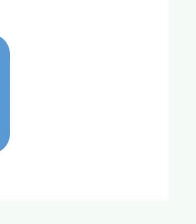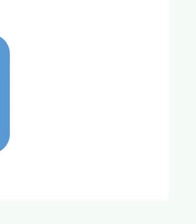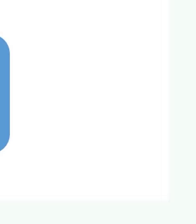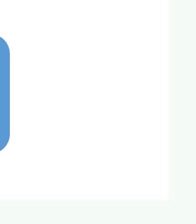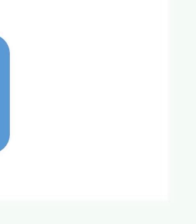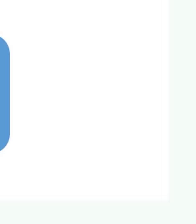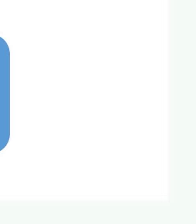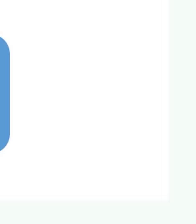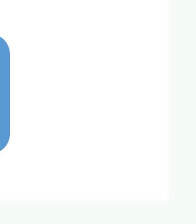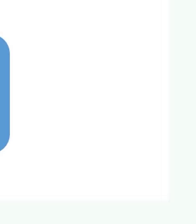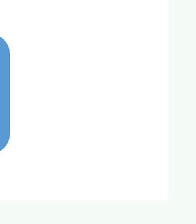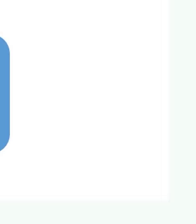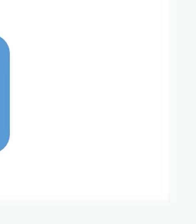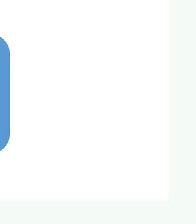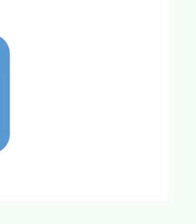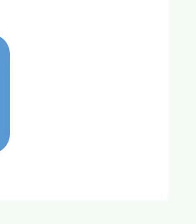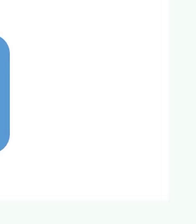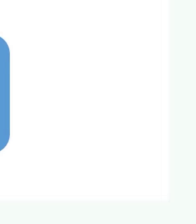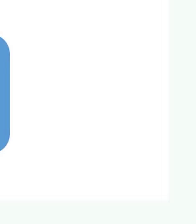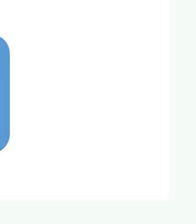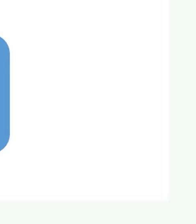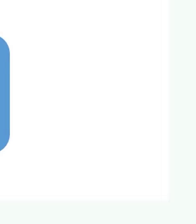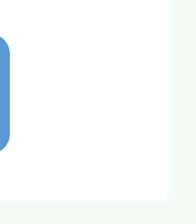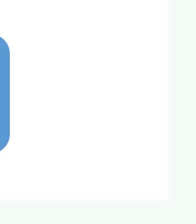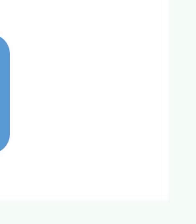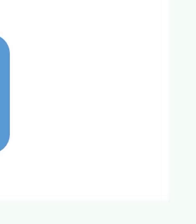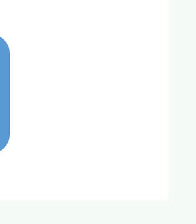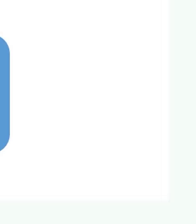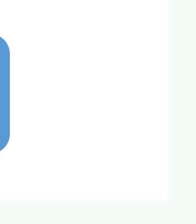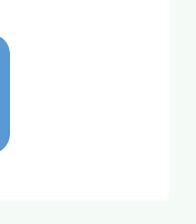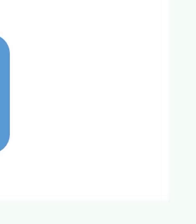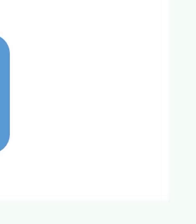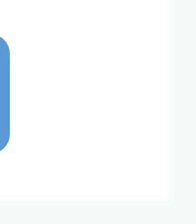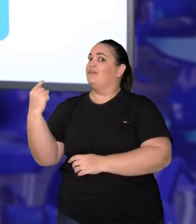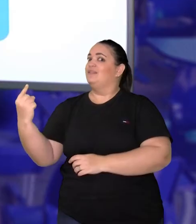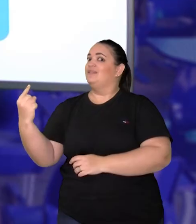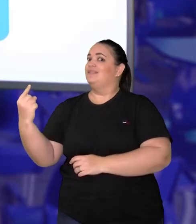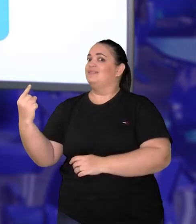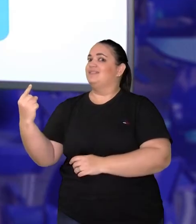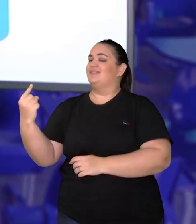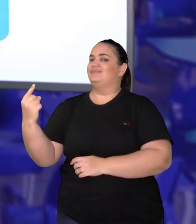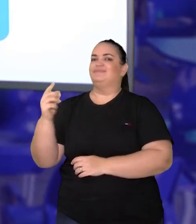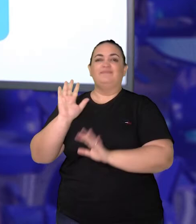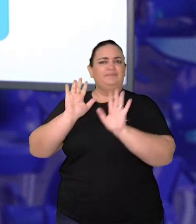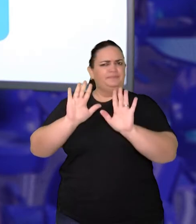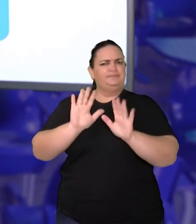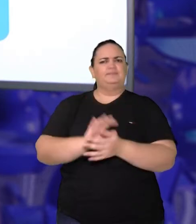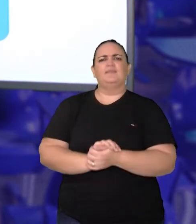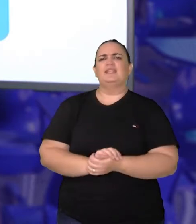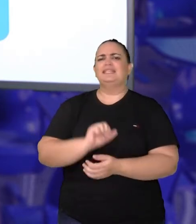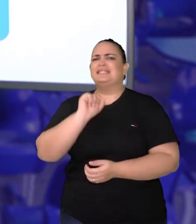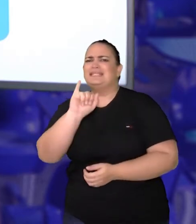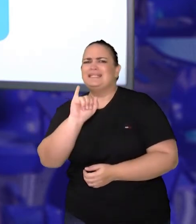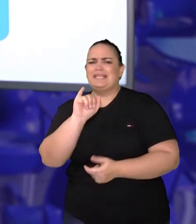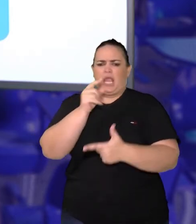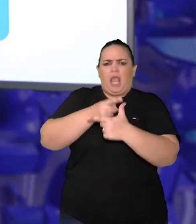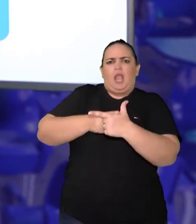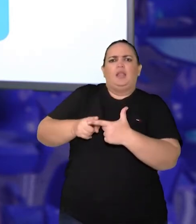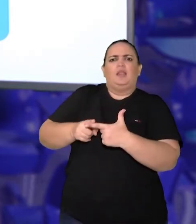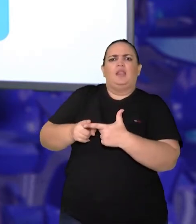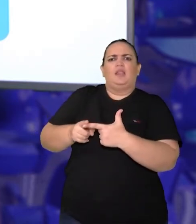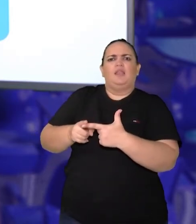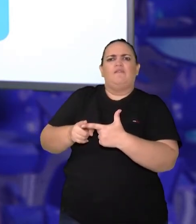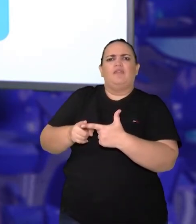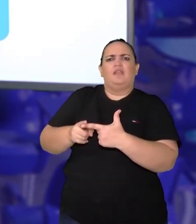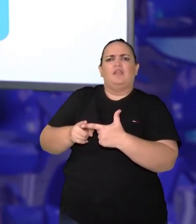3, tudo bem? E multiplicando todos esses números, o resultado é 81. Mas, se eu dividir isso